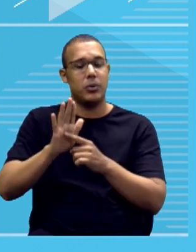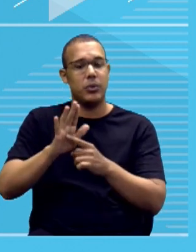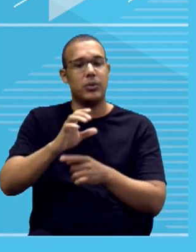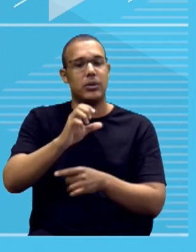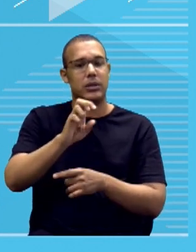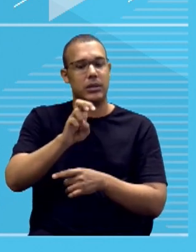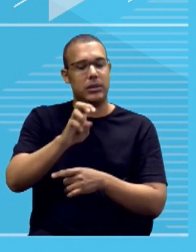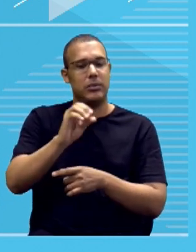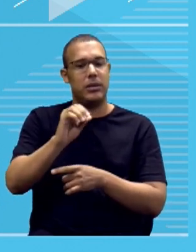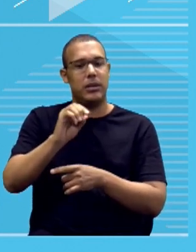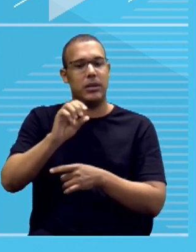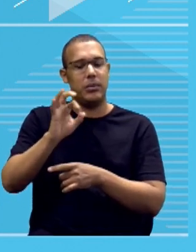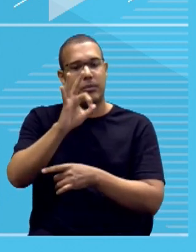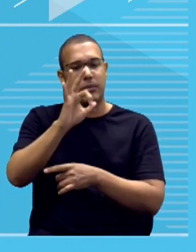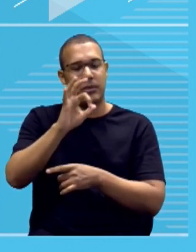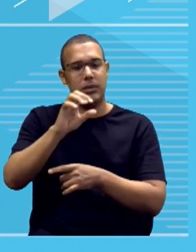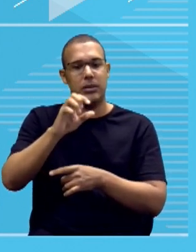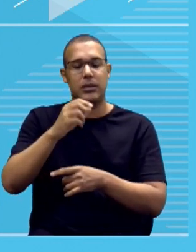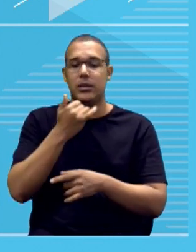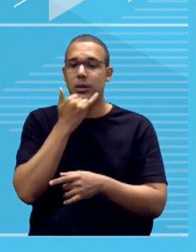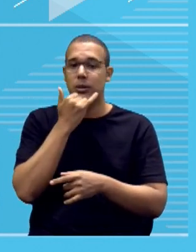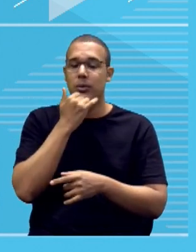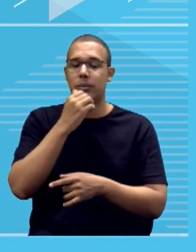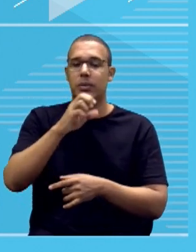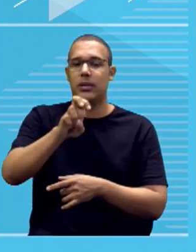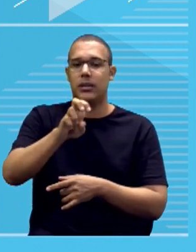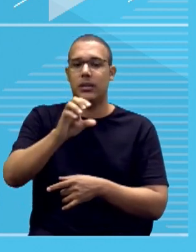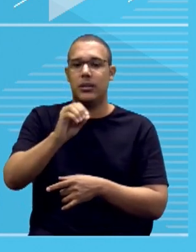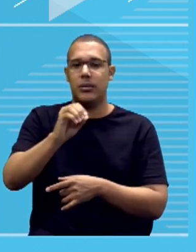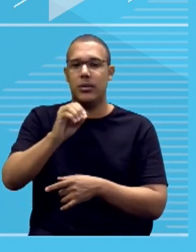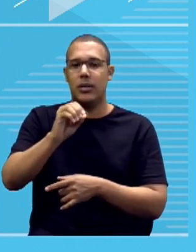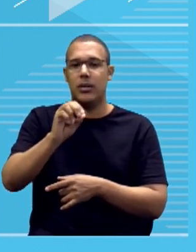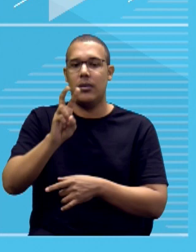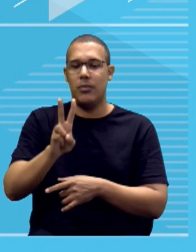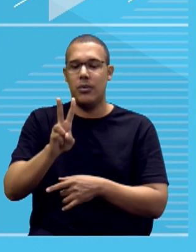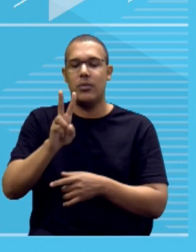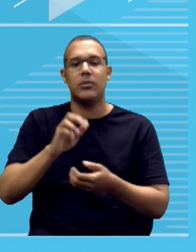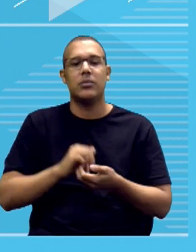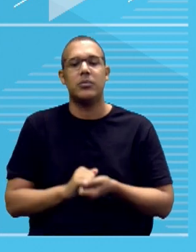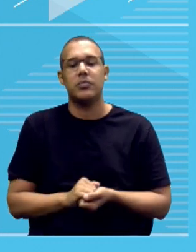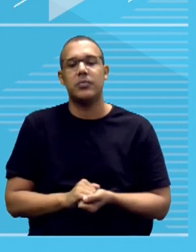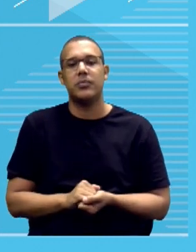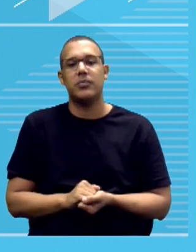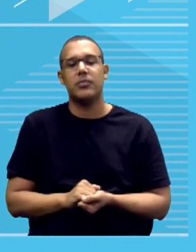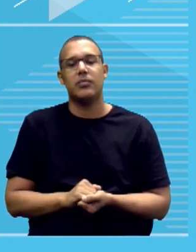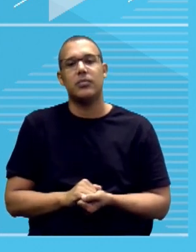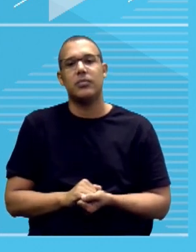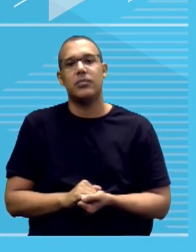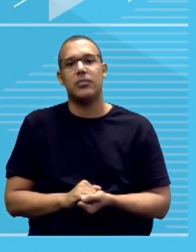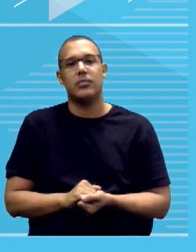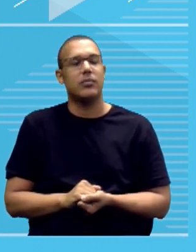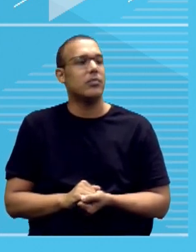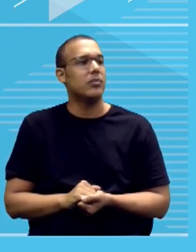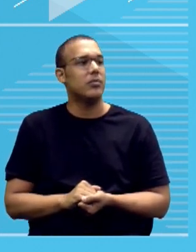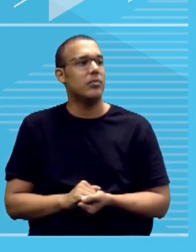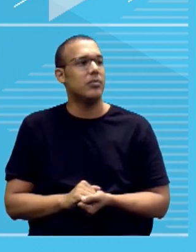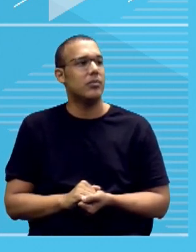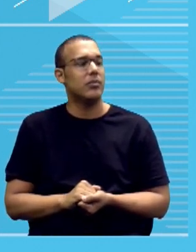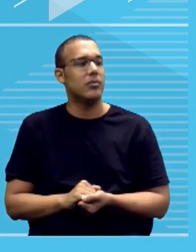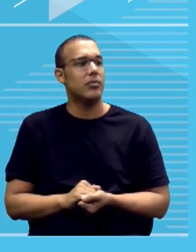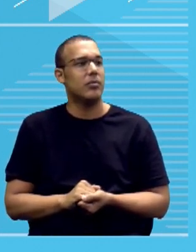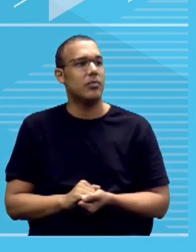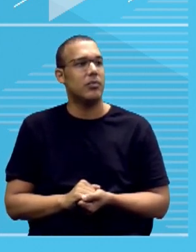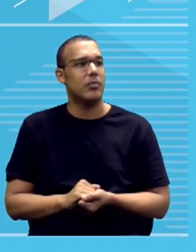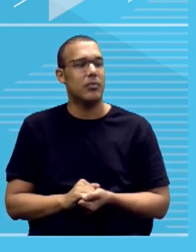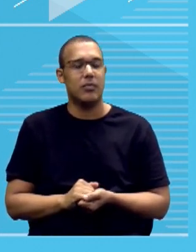bom. Opa, 50 volts. Isso aqui é o valor geral cedido ao sistema. Só que ele falou que o rendimento